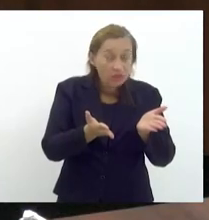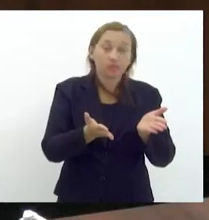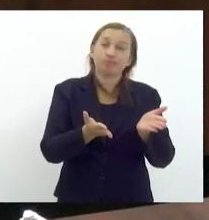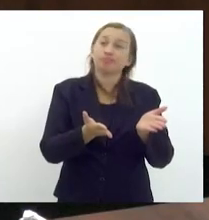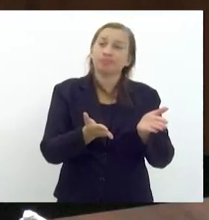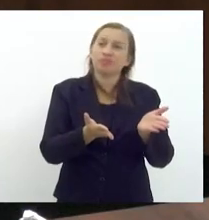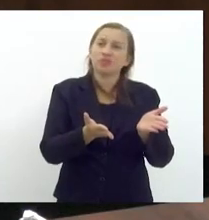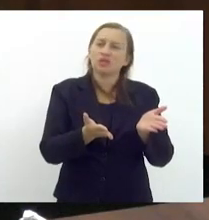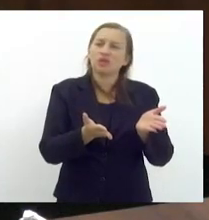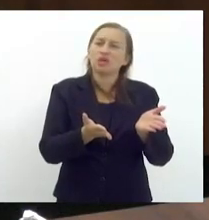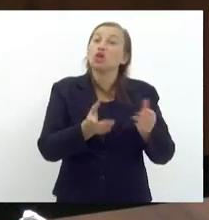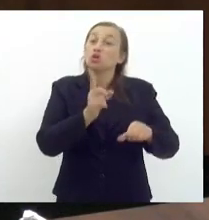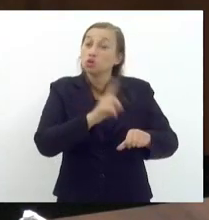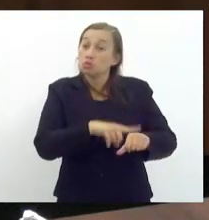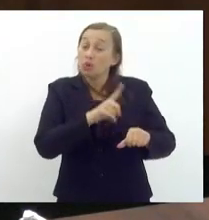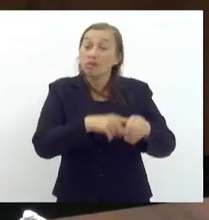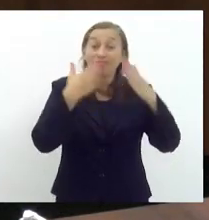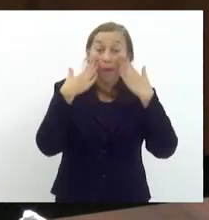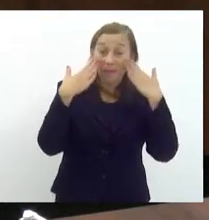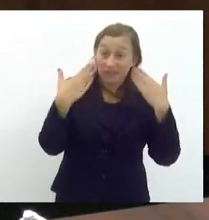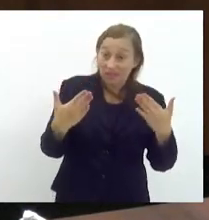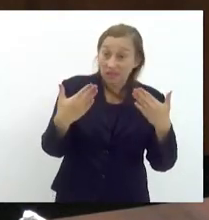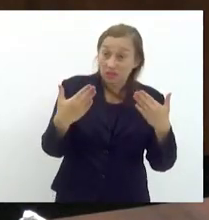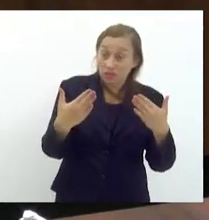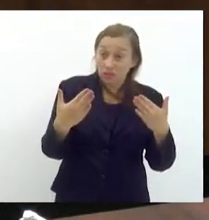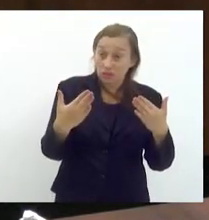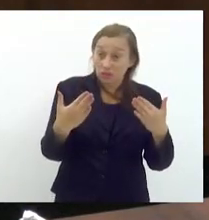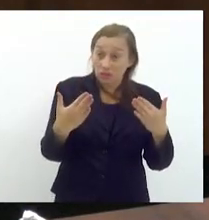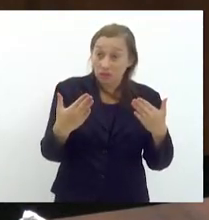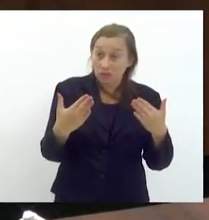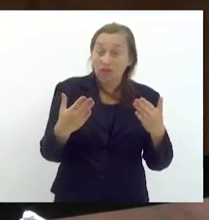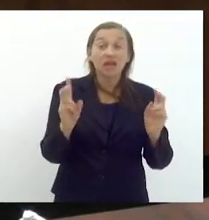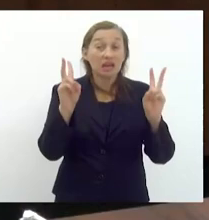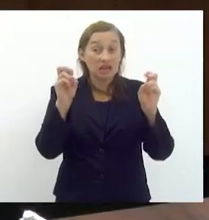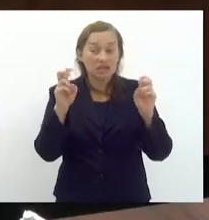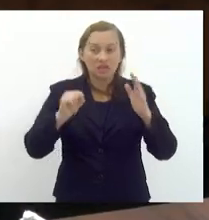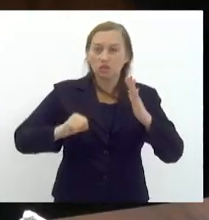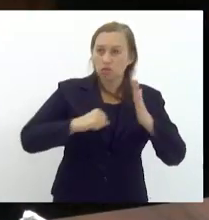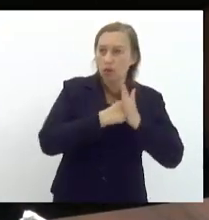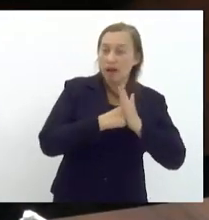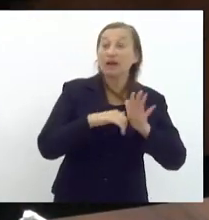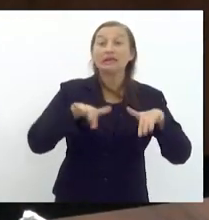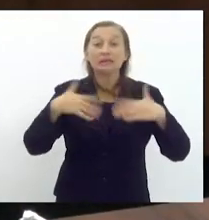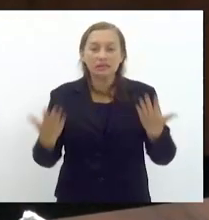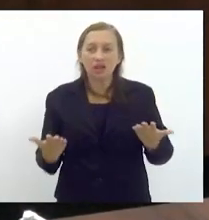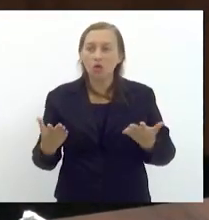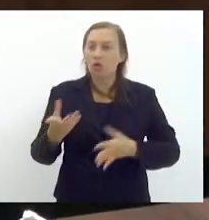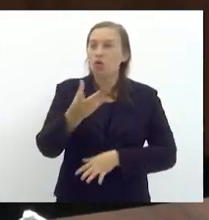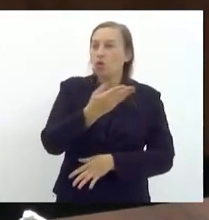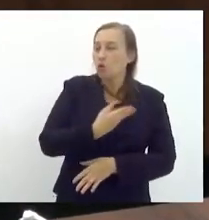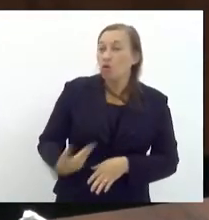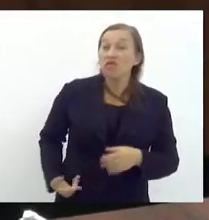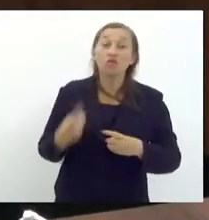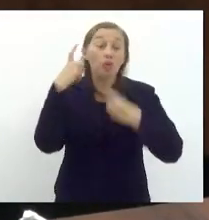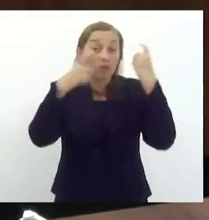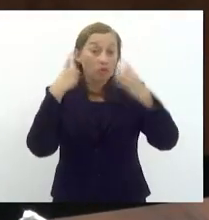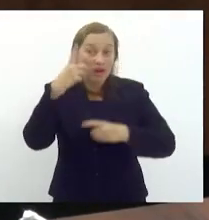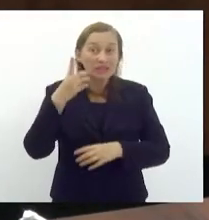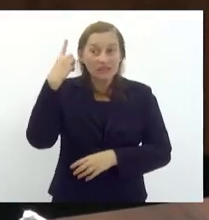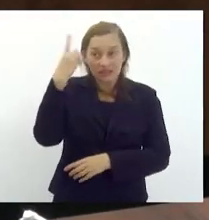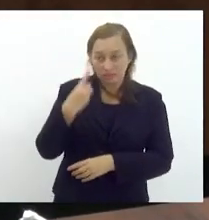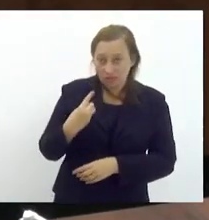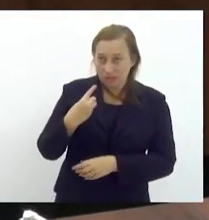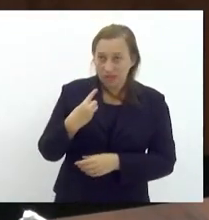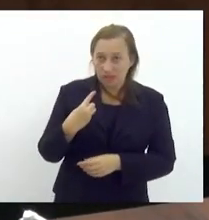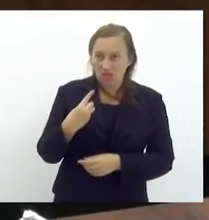no momento da apresentação essa questão do impacto então o governo ficou preocupado o deputado Dani